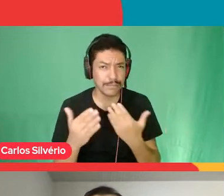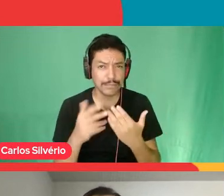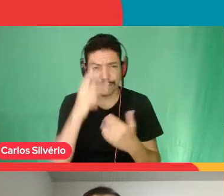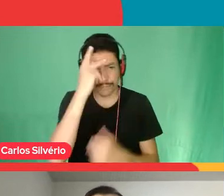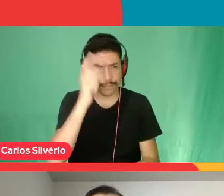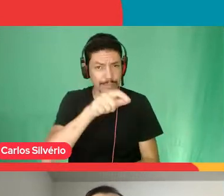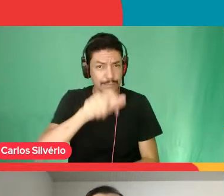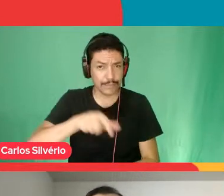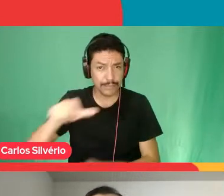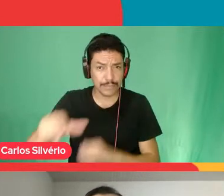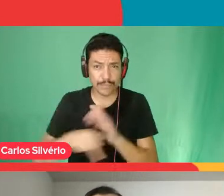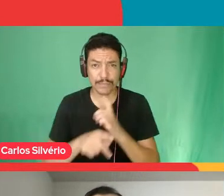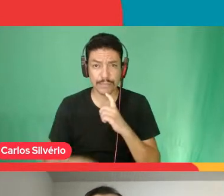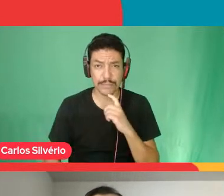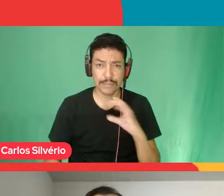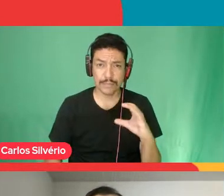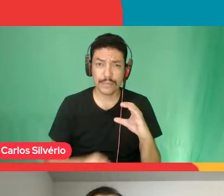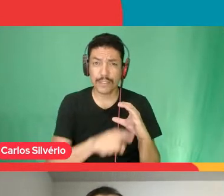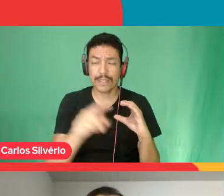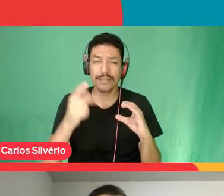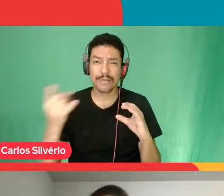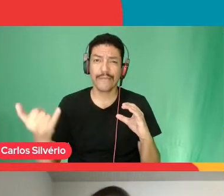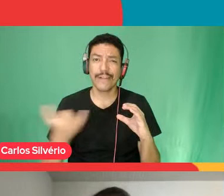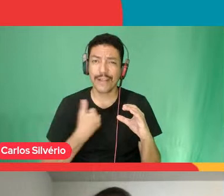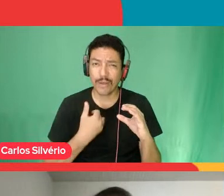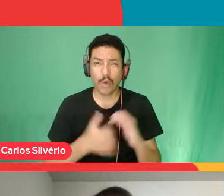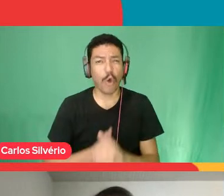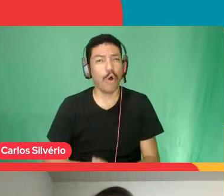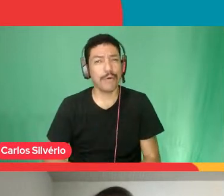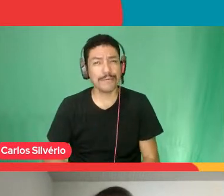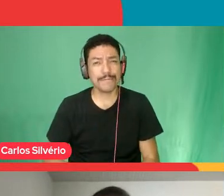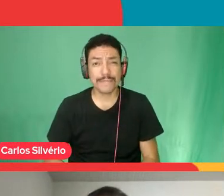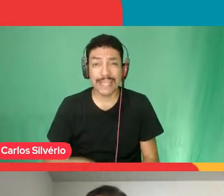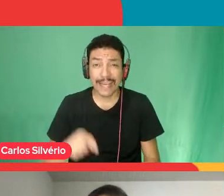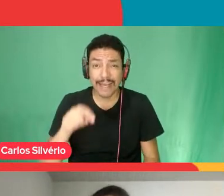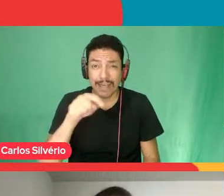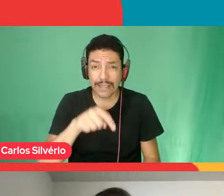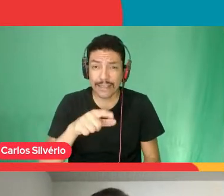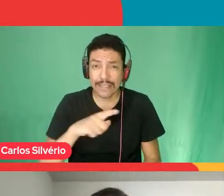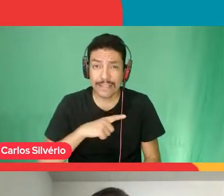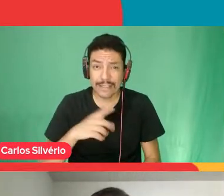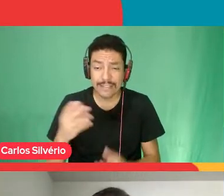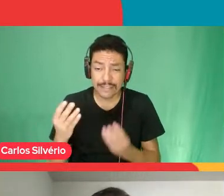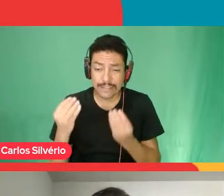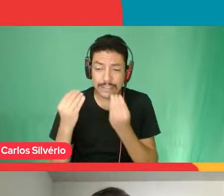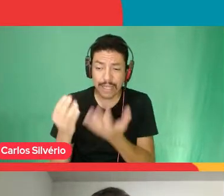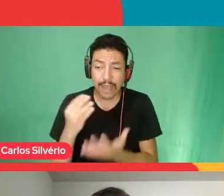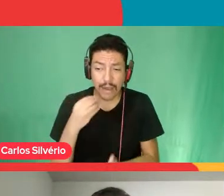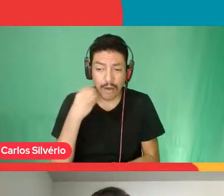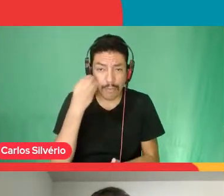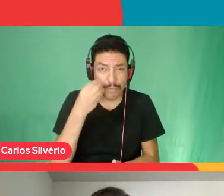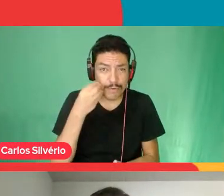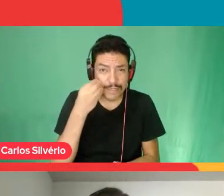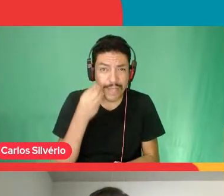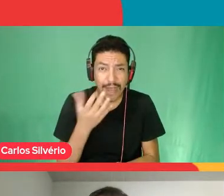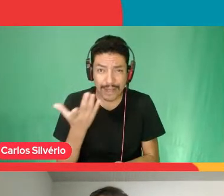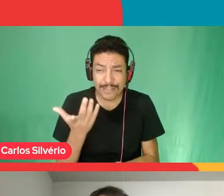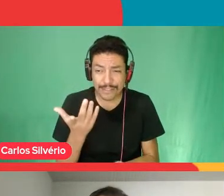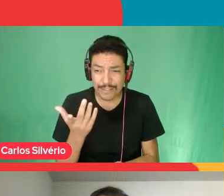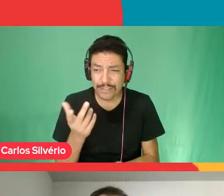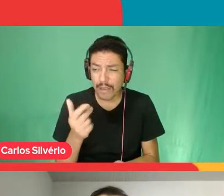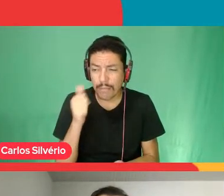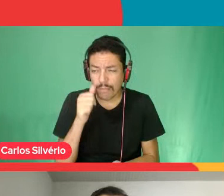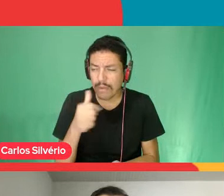C&T, essas pessoas falaram assim, mas aqui a gente tem oportunidade, não é porque você é mulher que isso vai te impedir, vem para